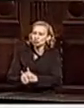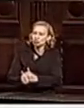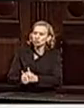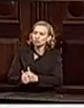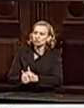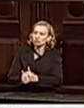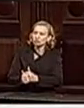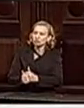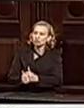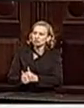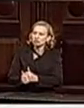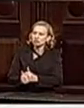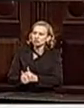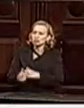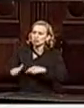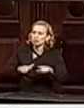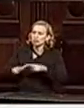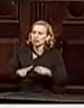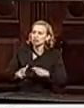casa, que,